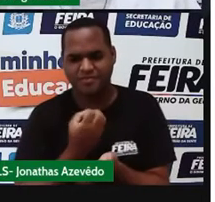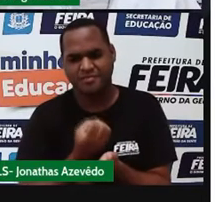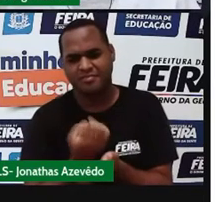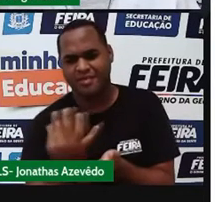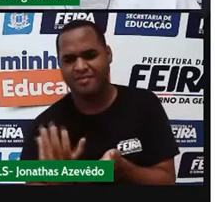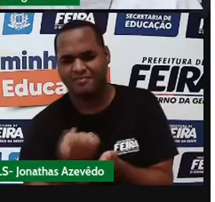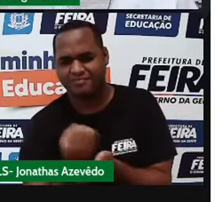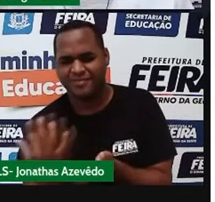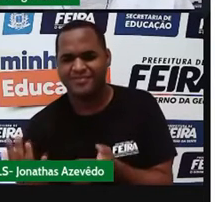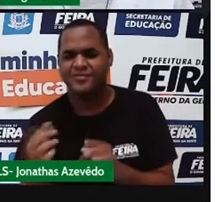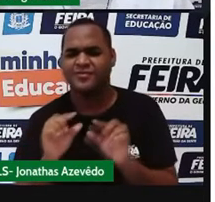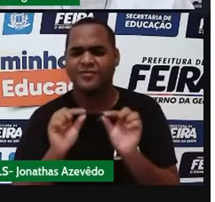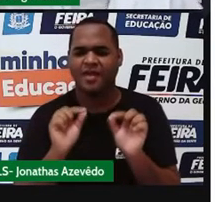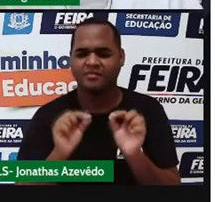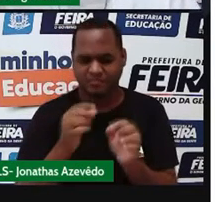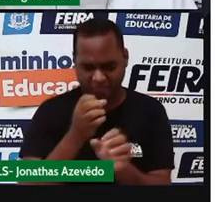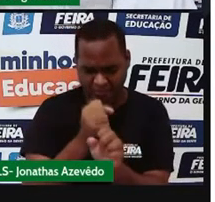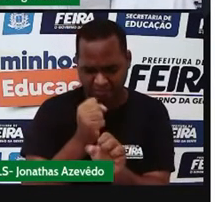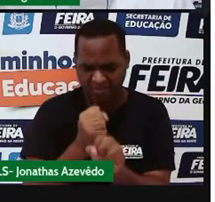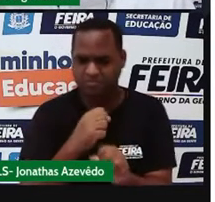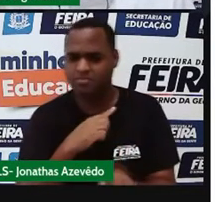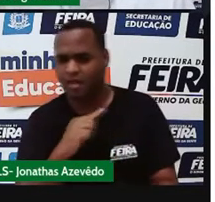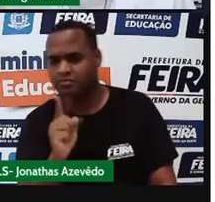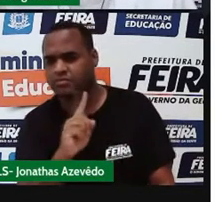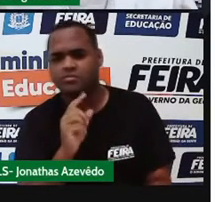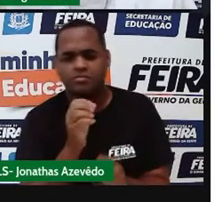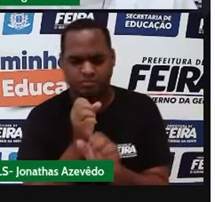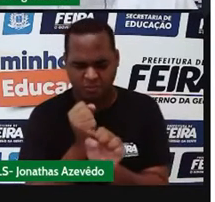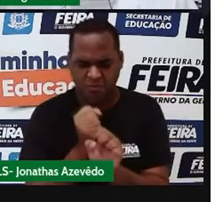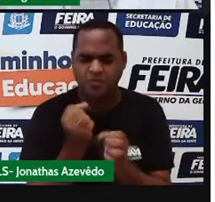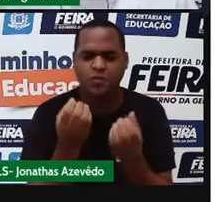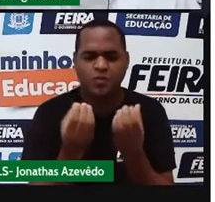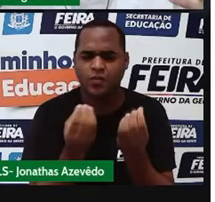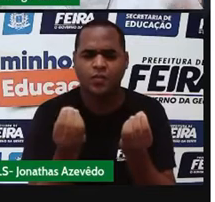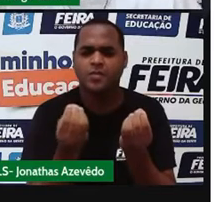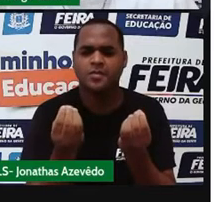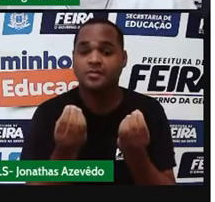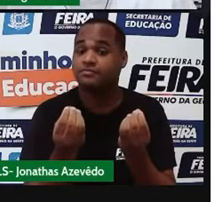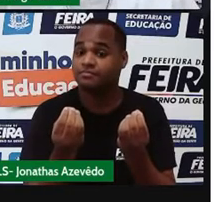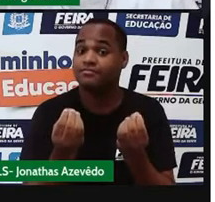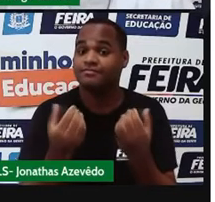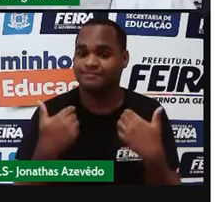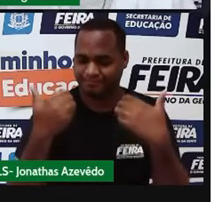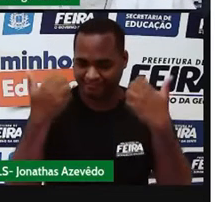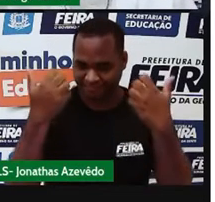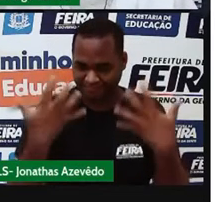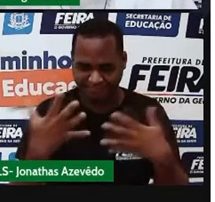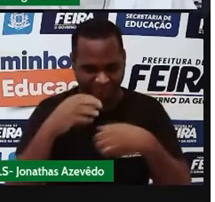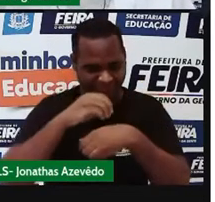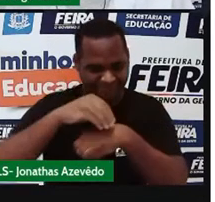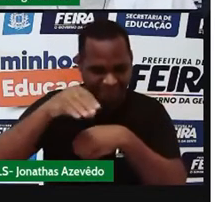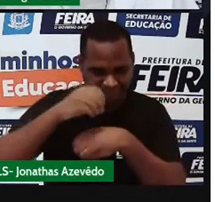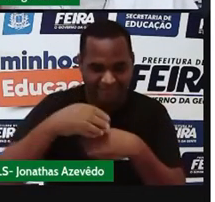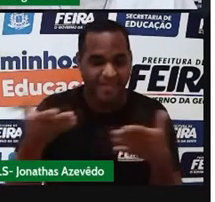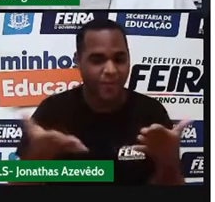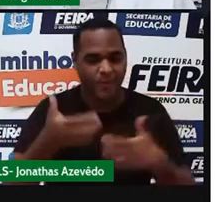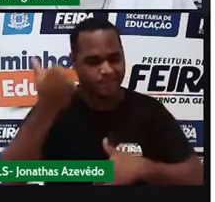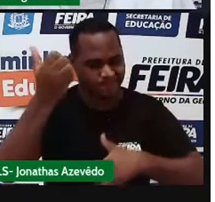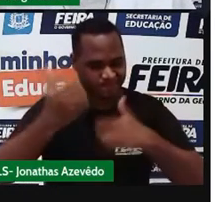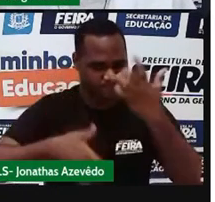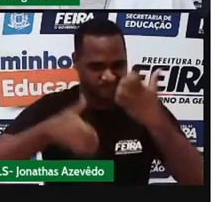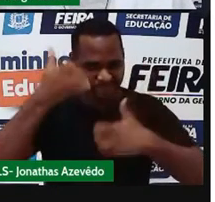que faz tem cálculo não tem cálculo como é que faz esse cálculo bom é isso que a gente vai fazer aqui agora